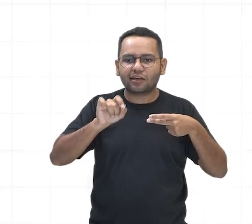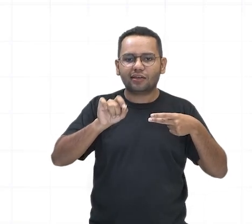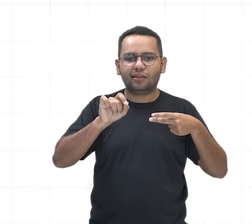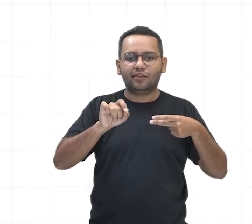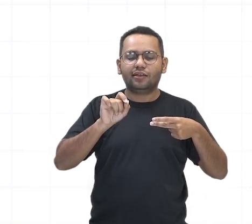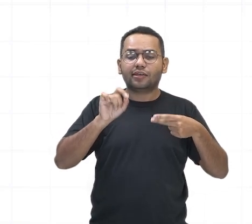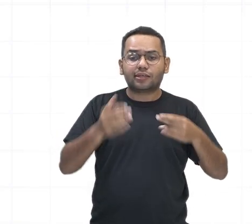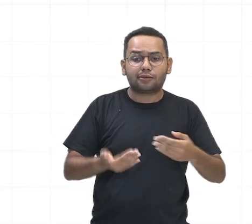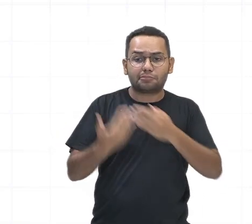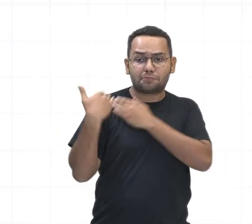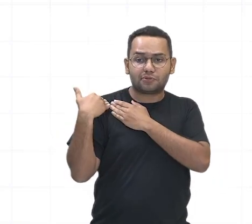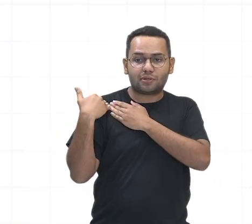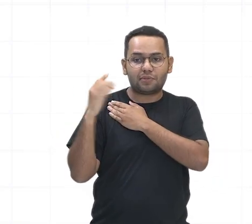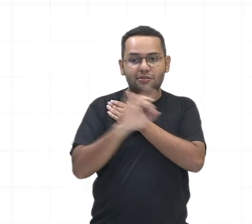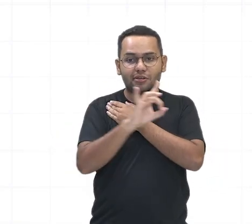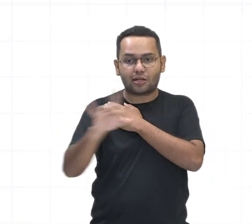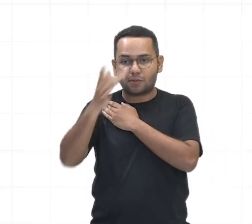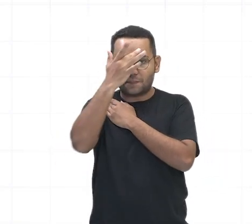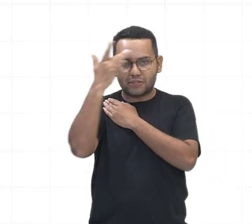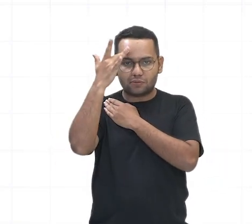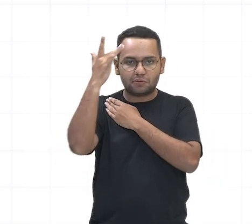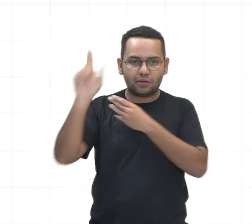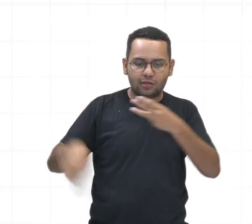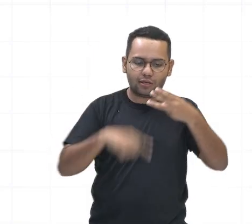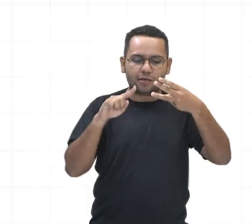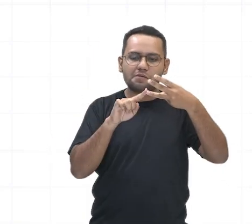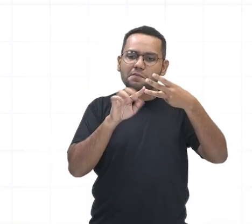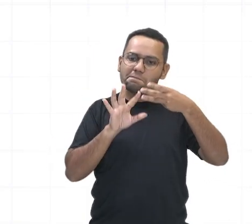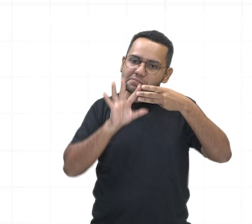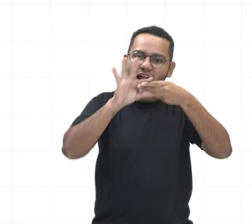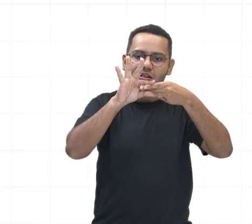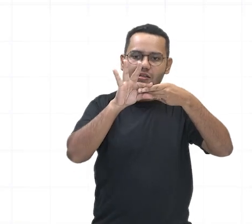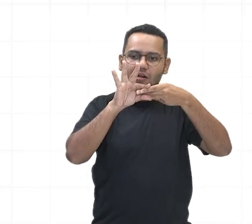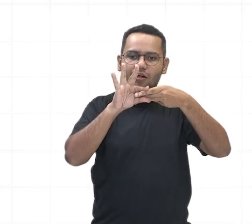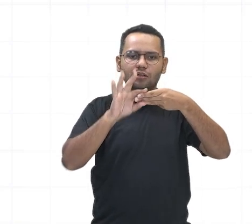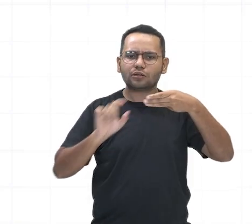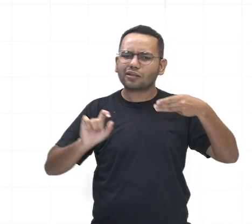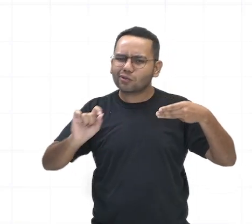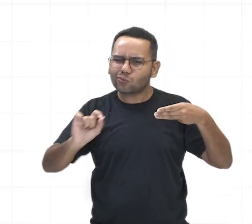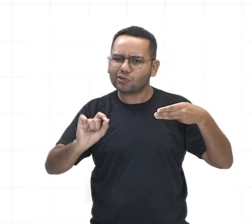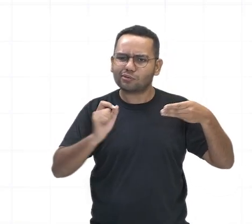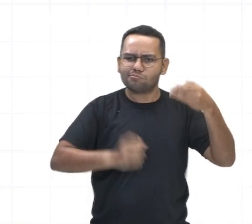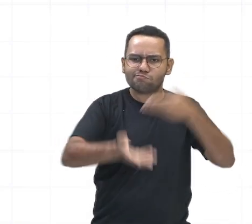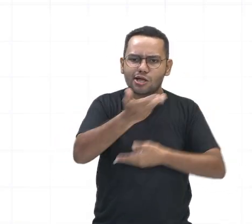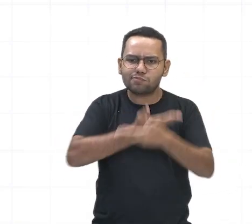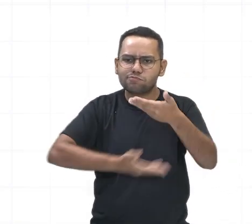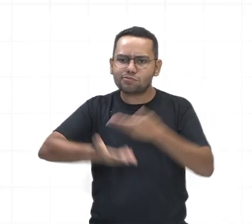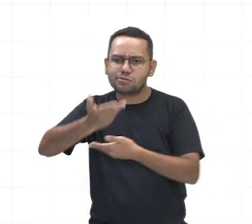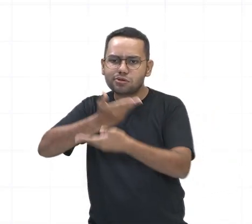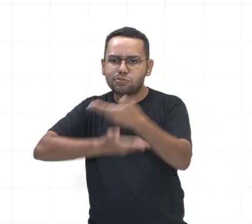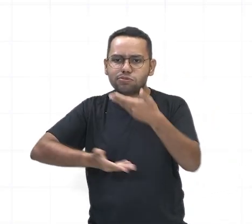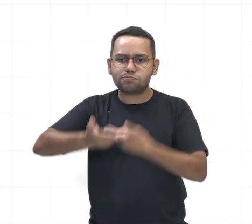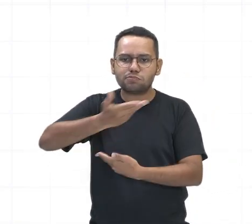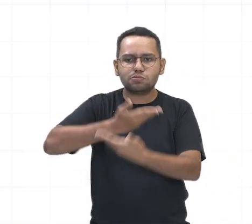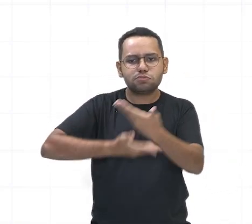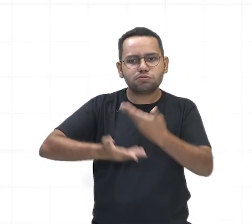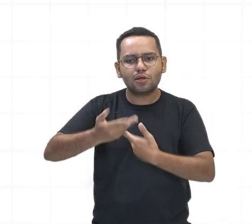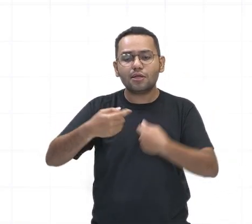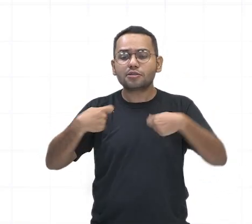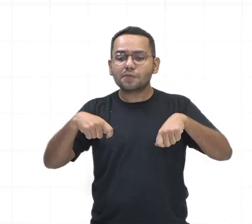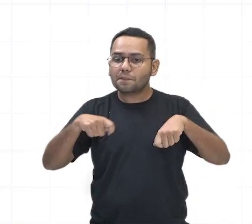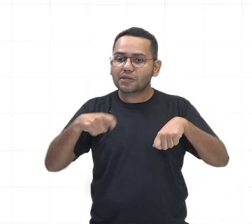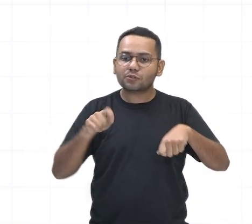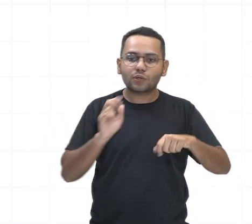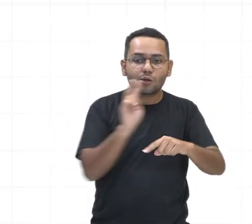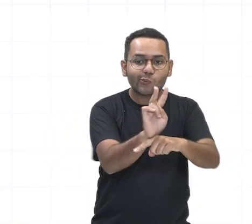estar ancorada na dimensão do diálogo, do intercâmbio, para que haja também um cuidado com a natureza.